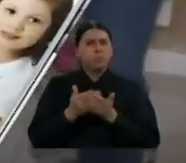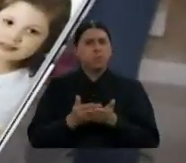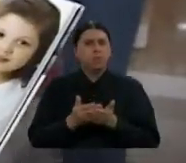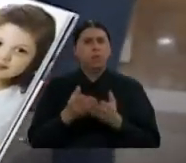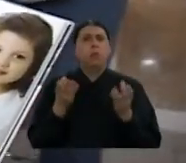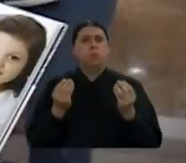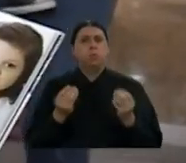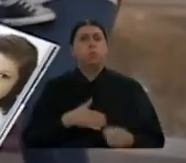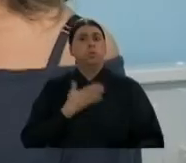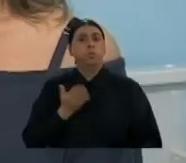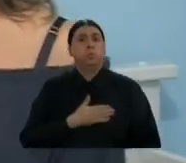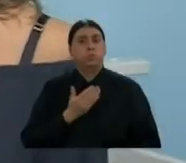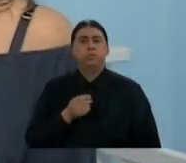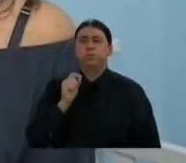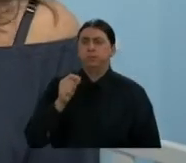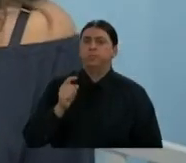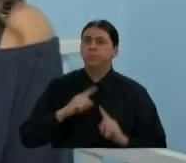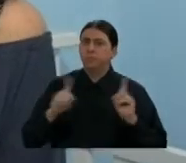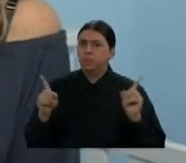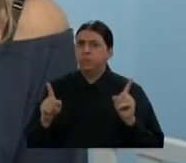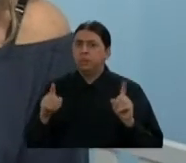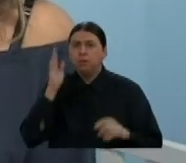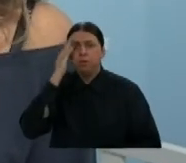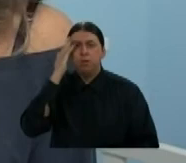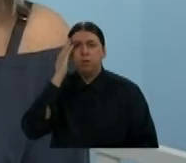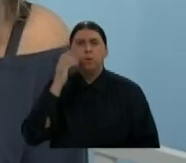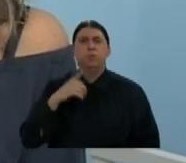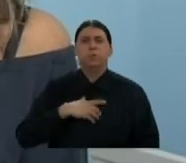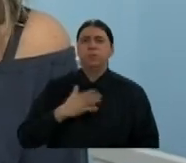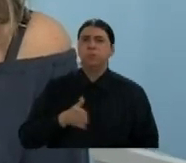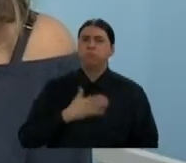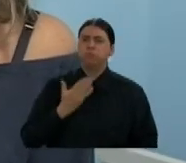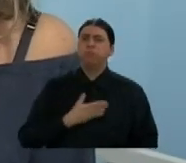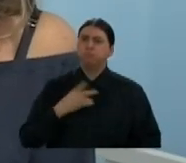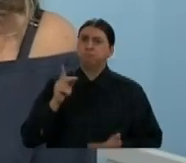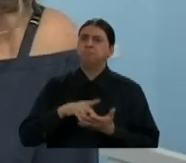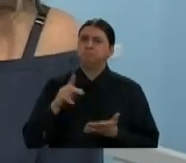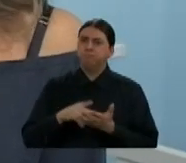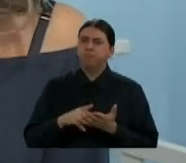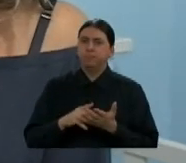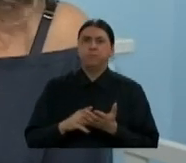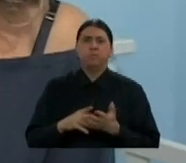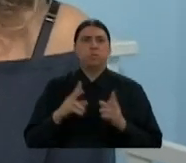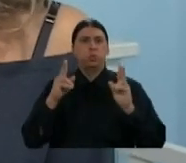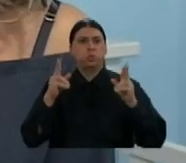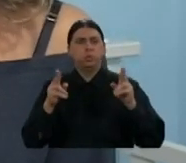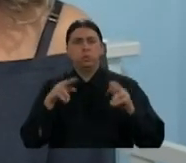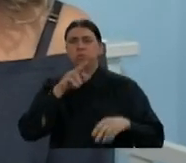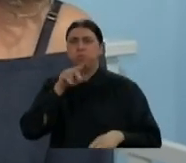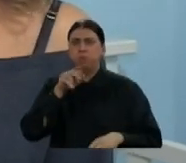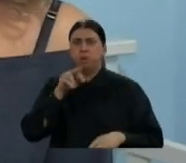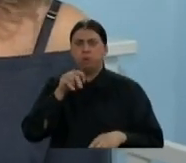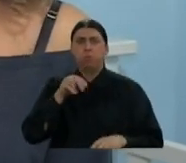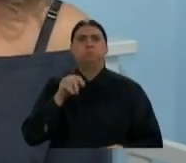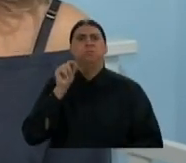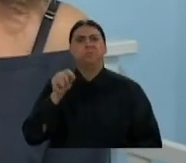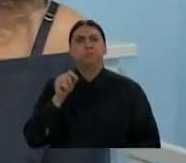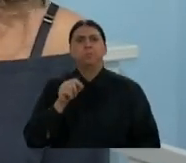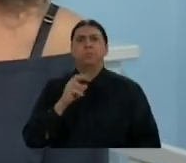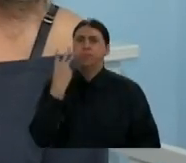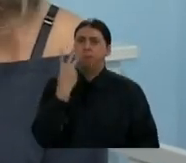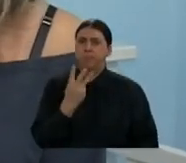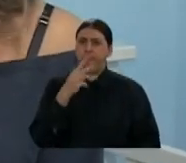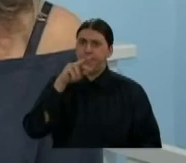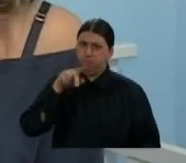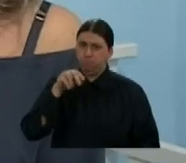muito de supetão né mas sabe que é incrível a tanto da parte deles os irmãos humanos é um amor assim